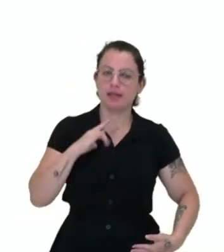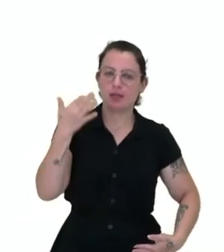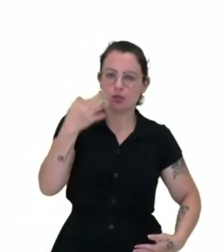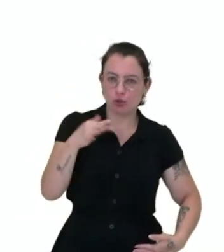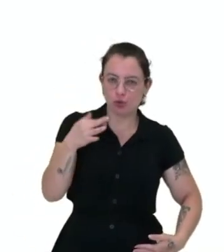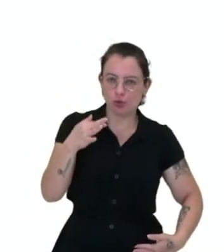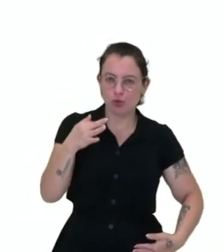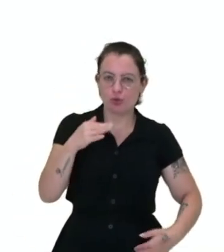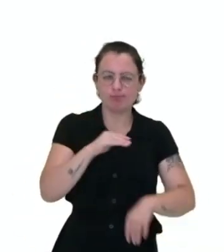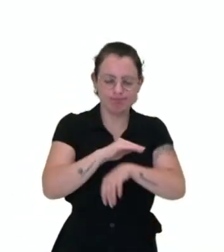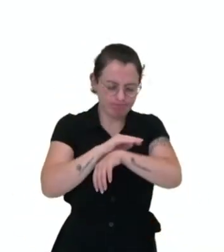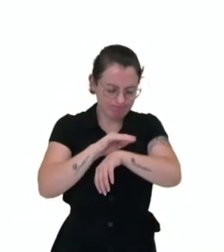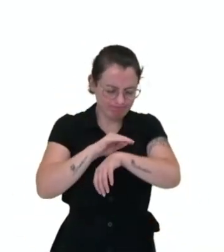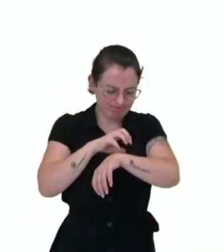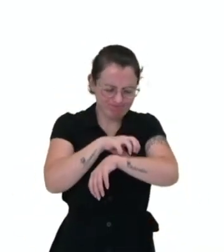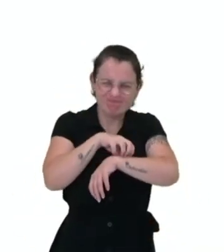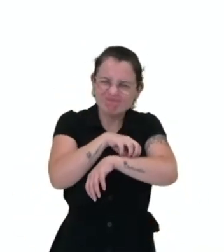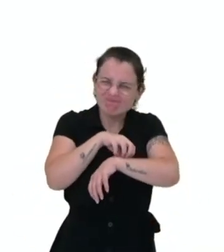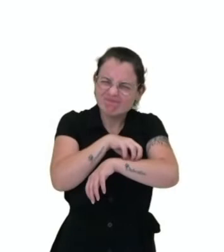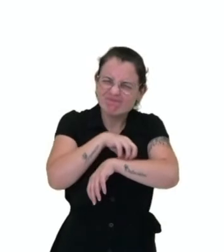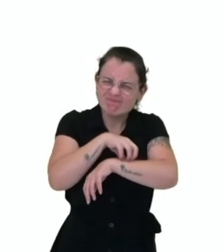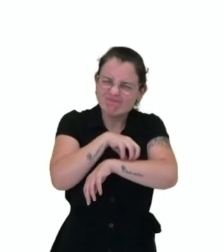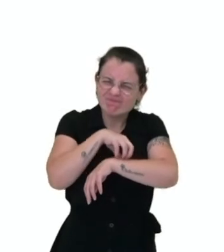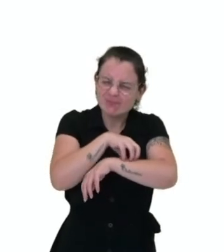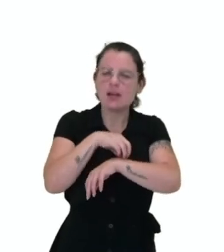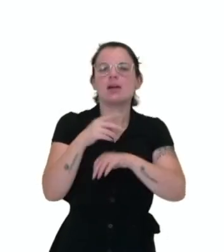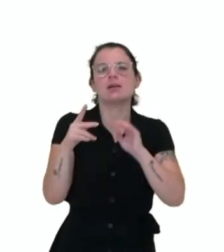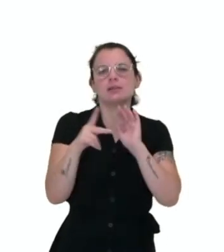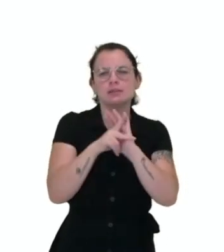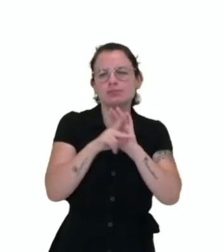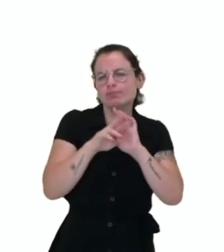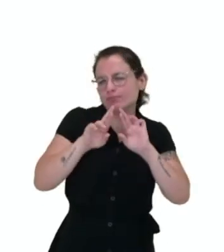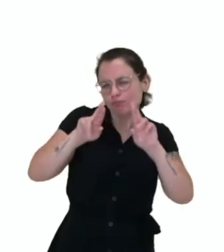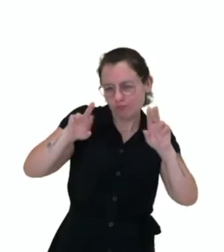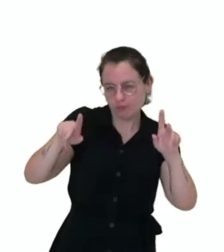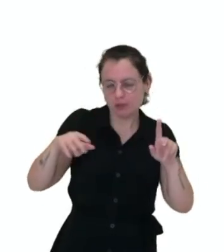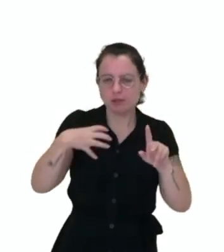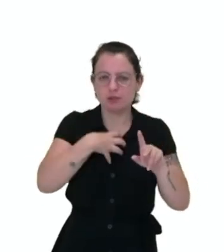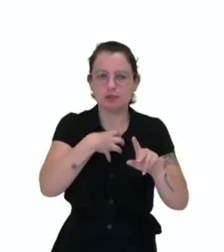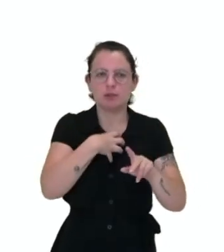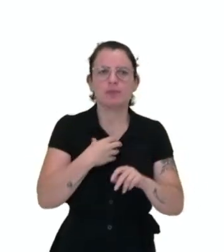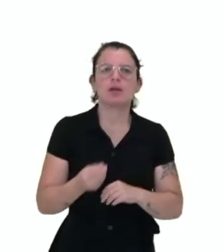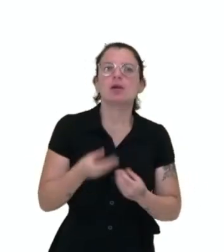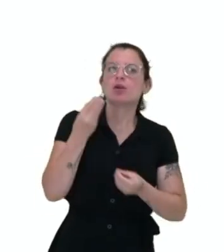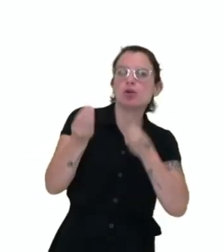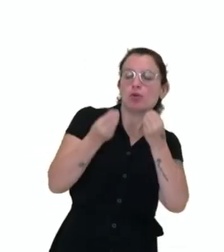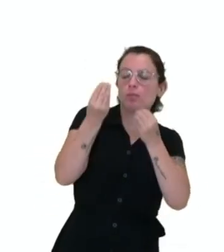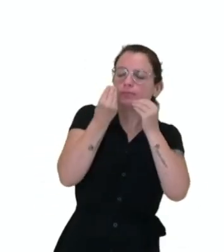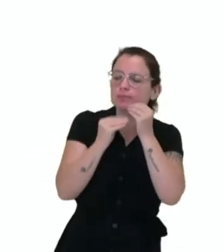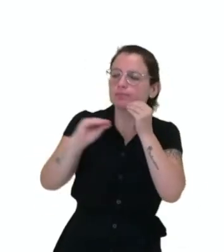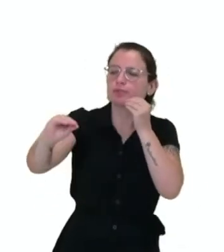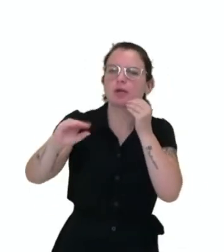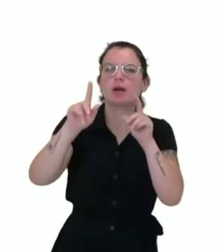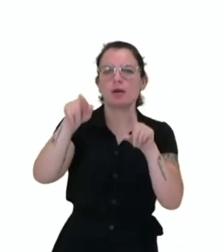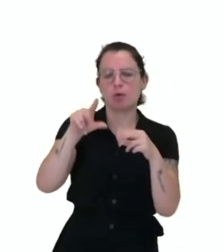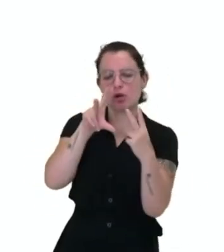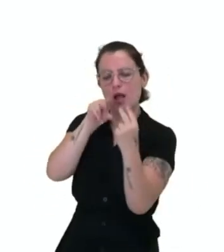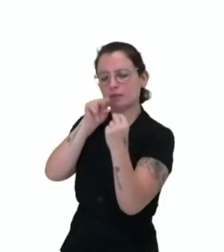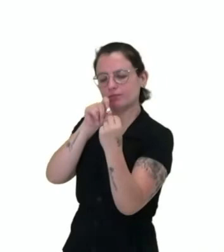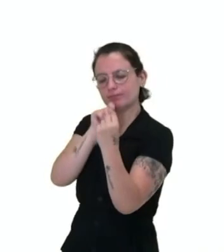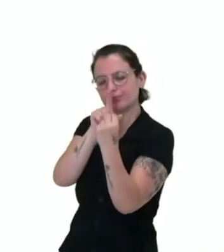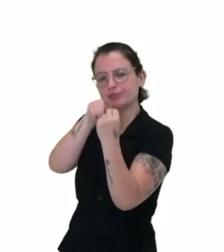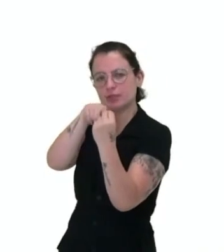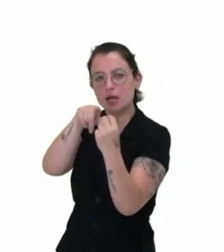ou queimação na região afetada. A transmissão ocorre por via aérea, por meio